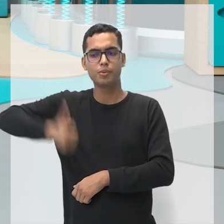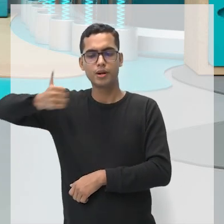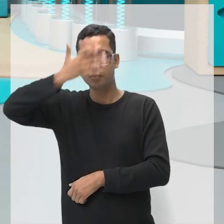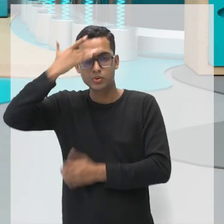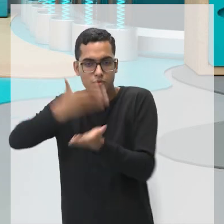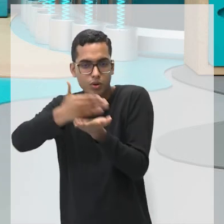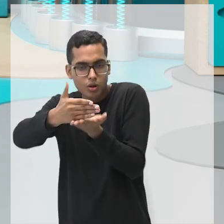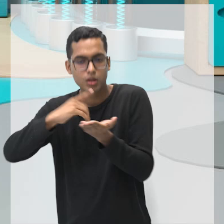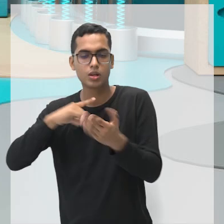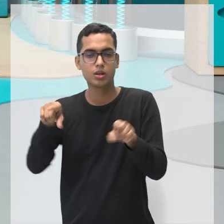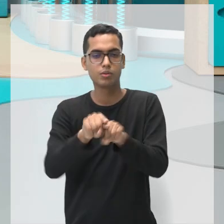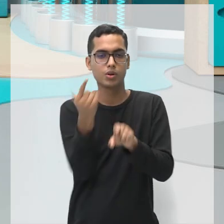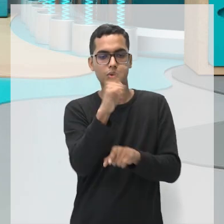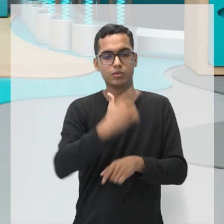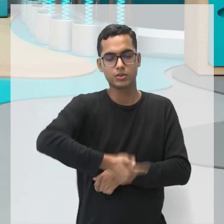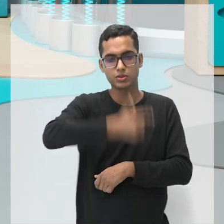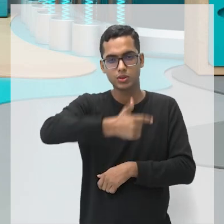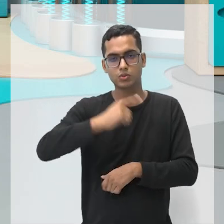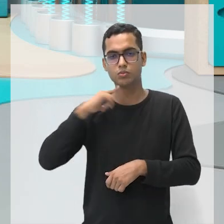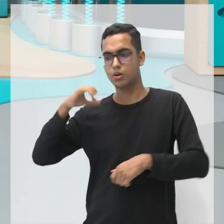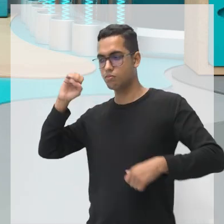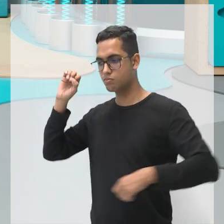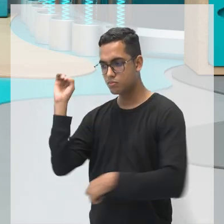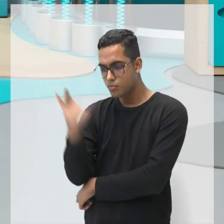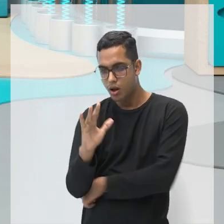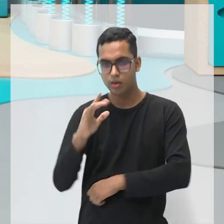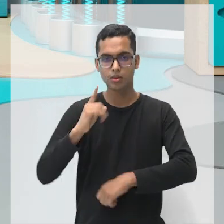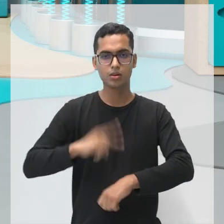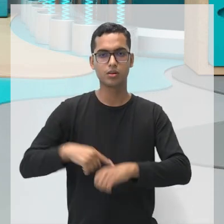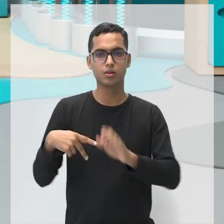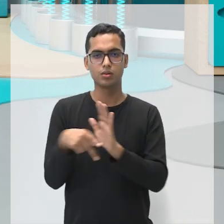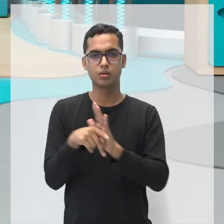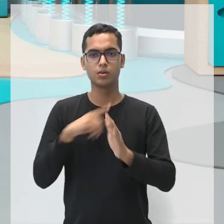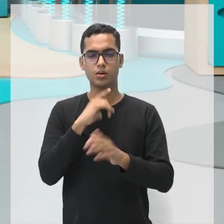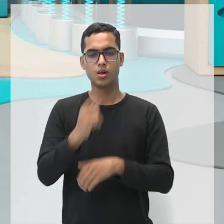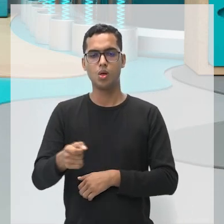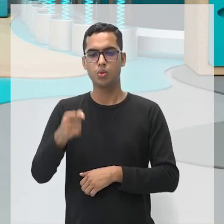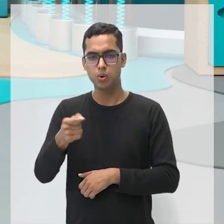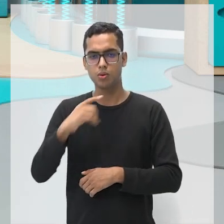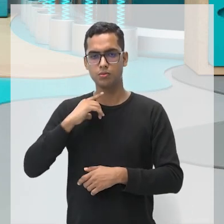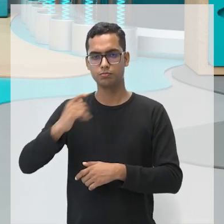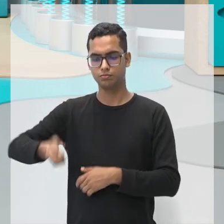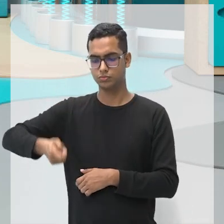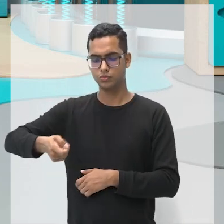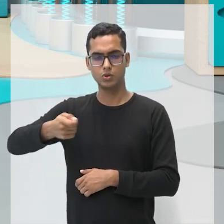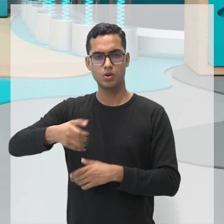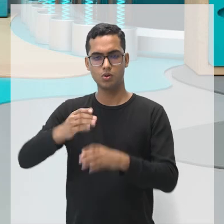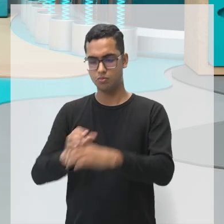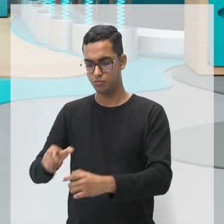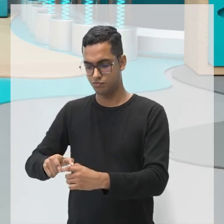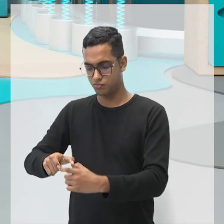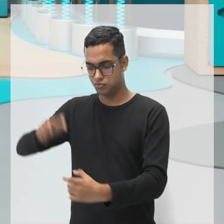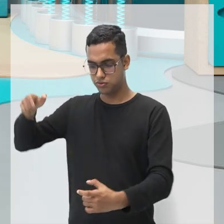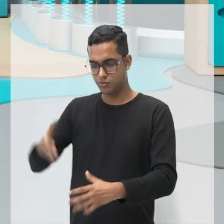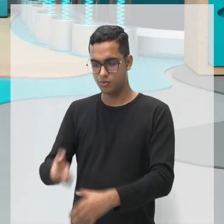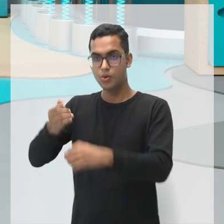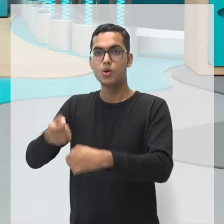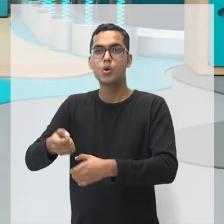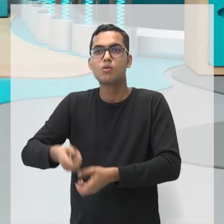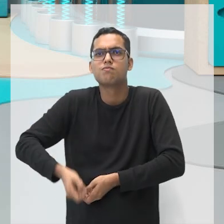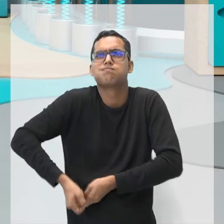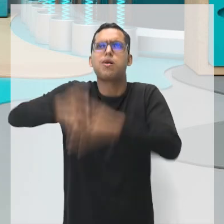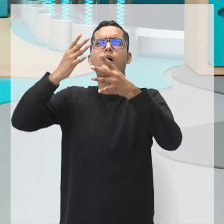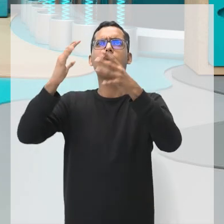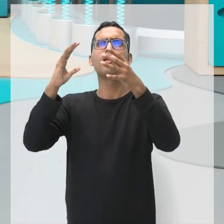quem vai ser o segundo, né? Ele joga ali a ripa para cima, como o texto continua mostrando para nós, e o lado que cair